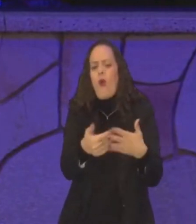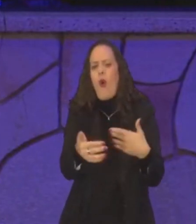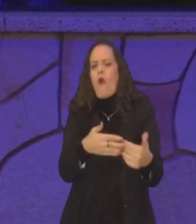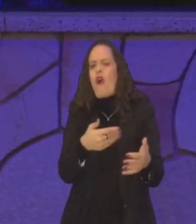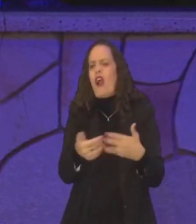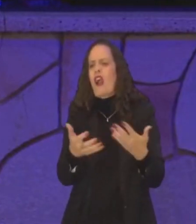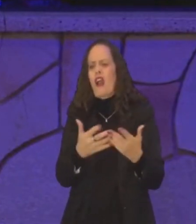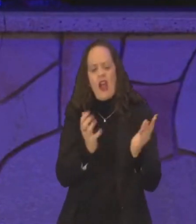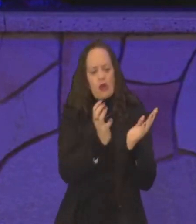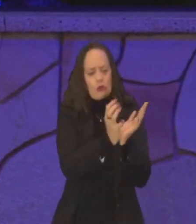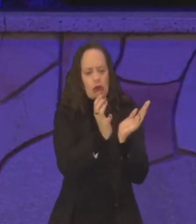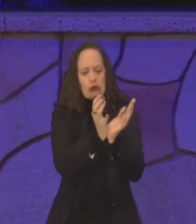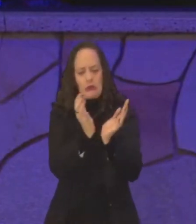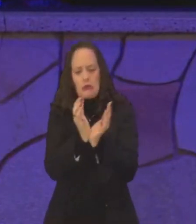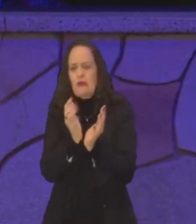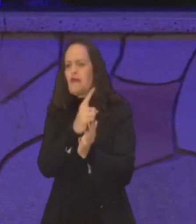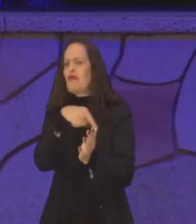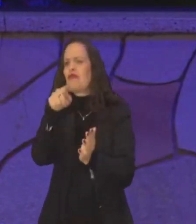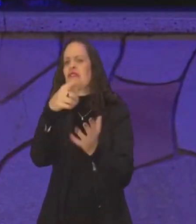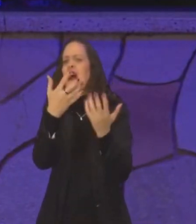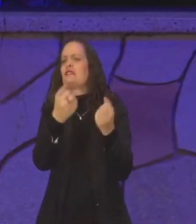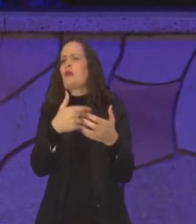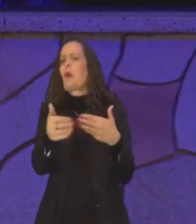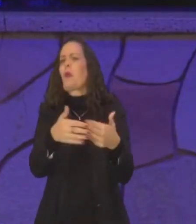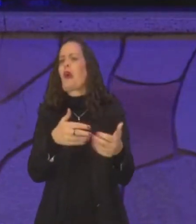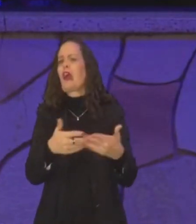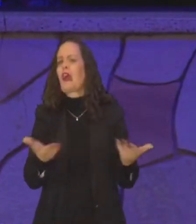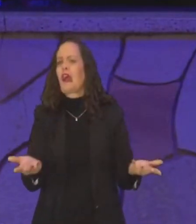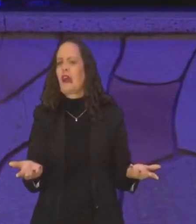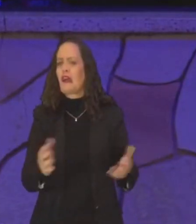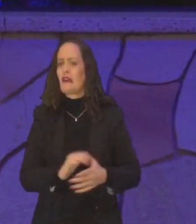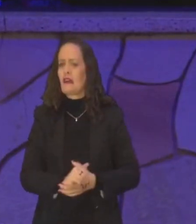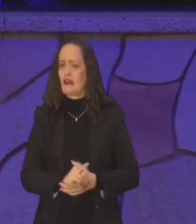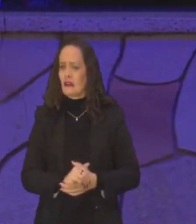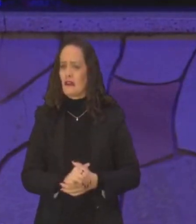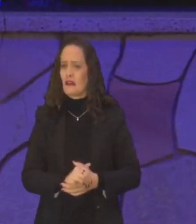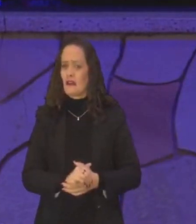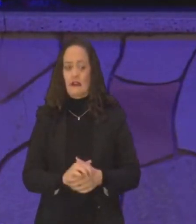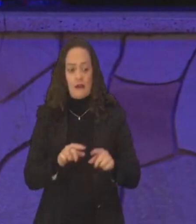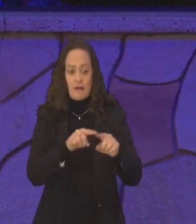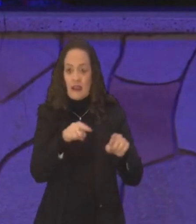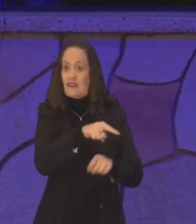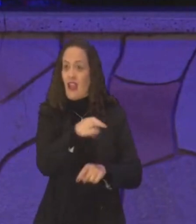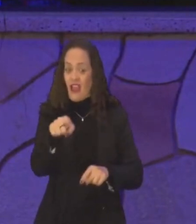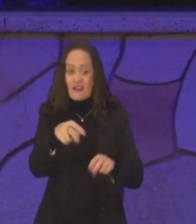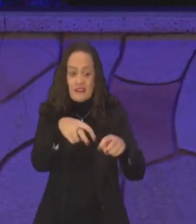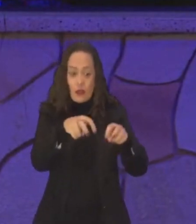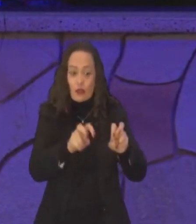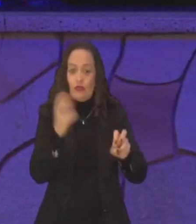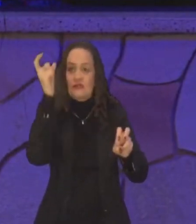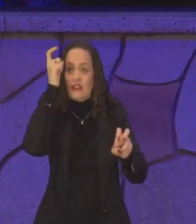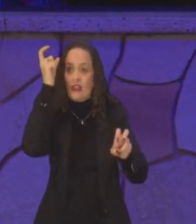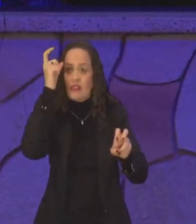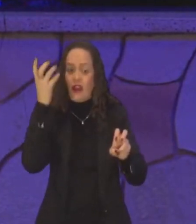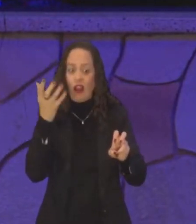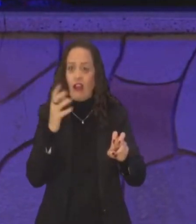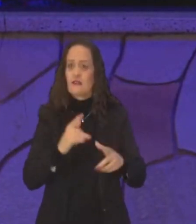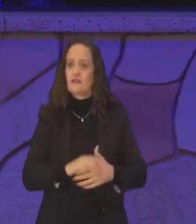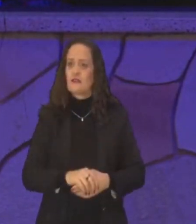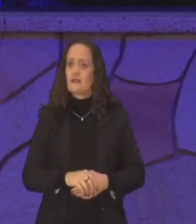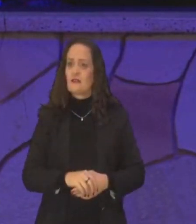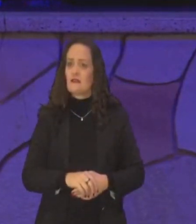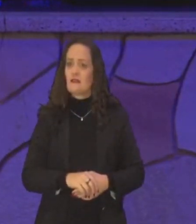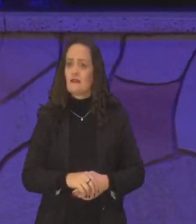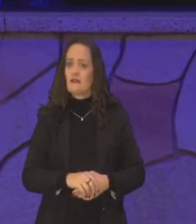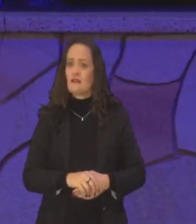grupos que estão diante de vocês, e que estão no trono de Satanás, e que fazem a vontade